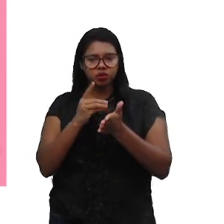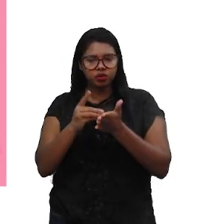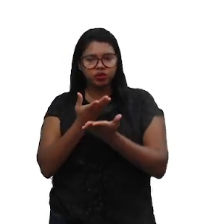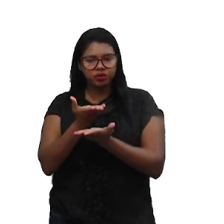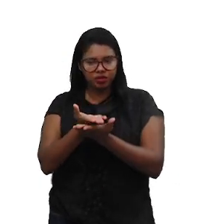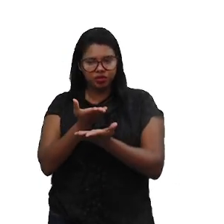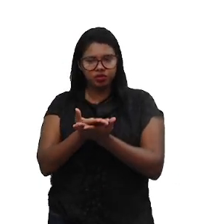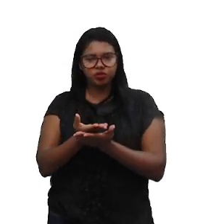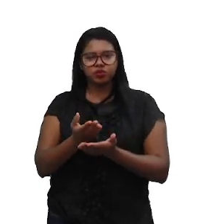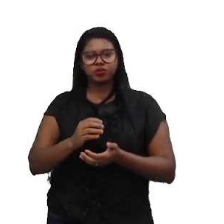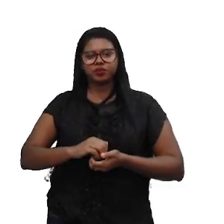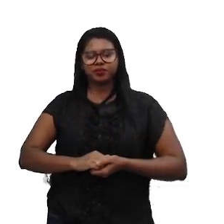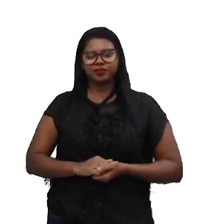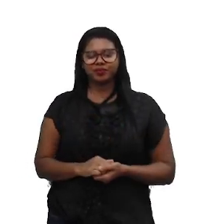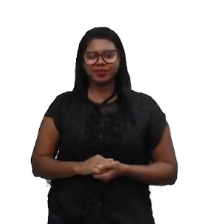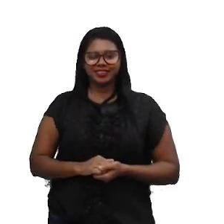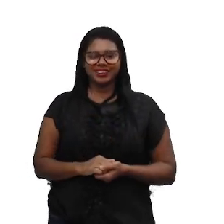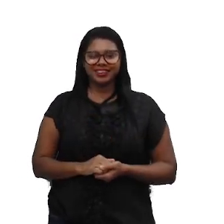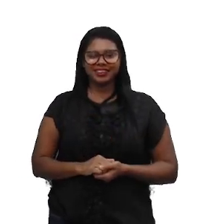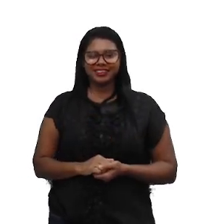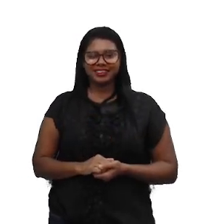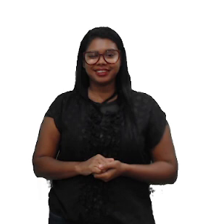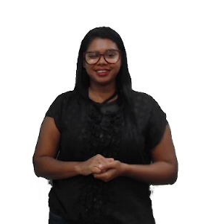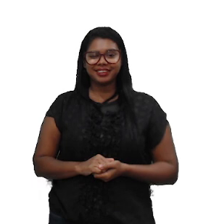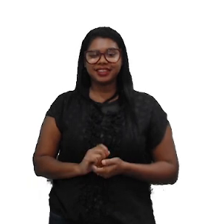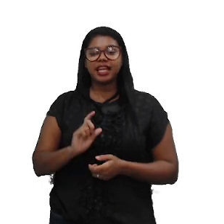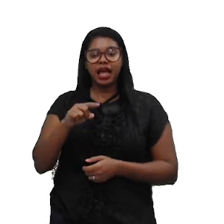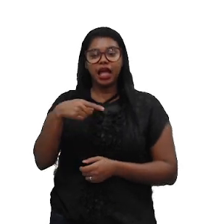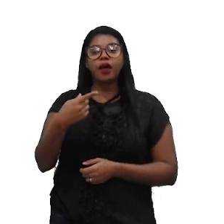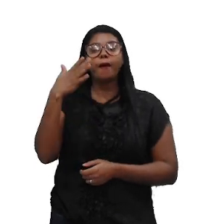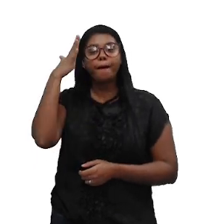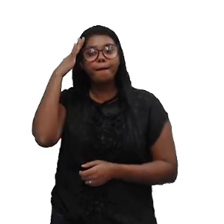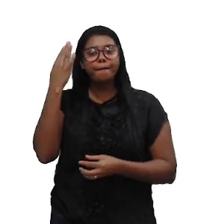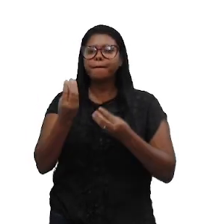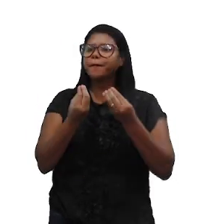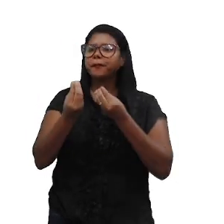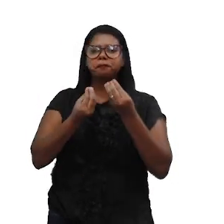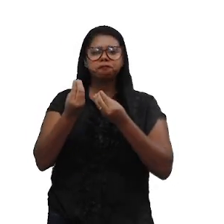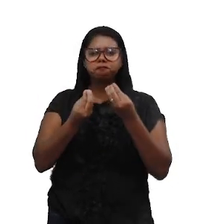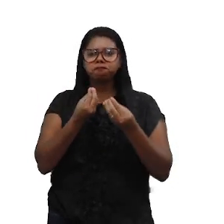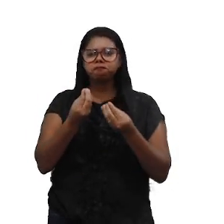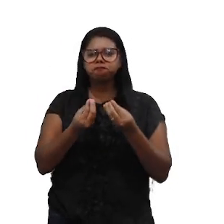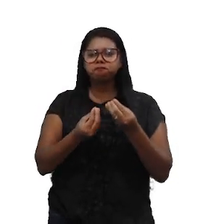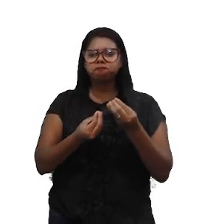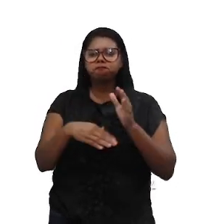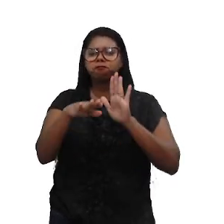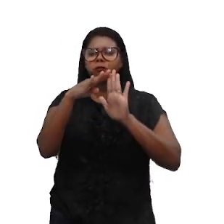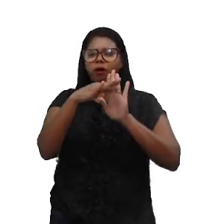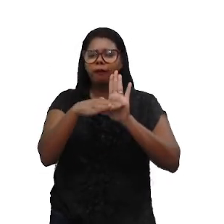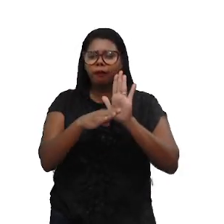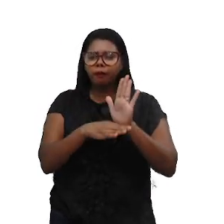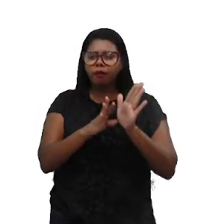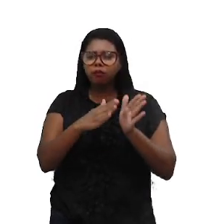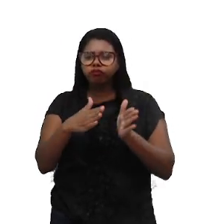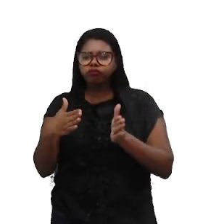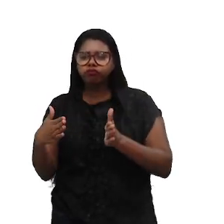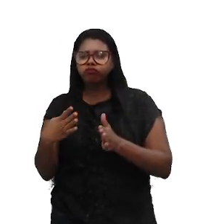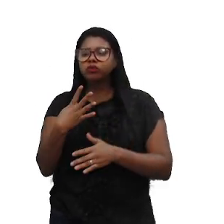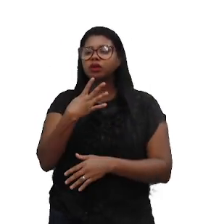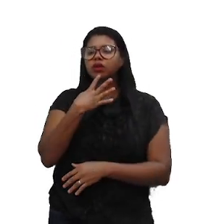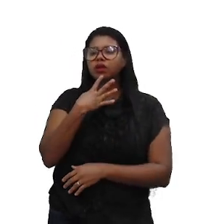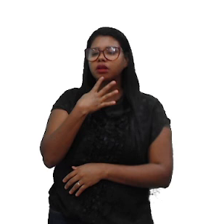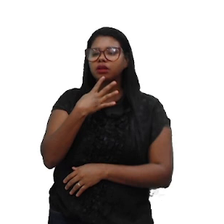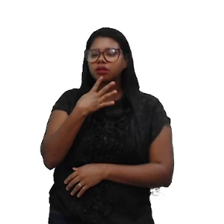estudo. E aí, depois de a gente entender como é que funcionam essas etapas, a gente vem conhecer os